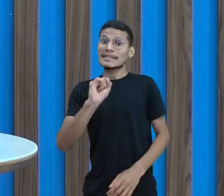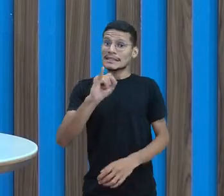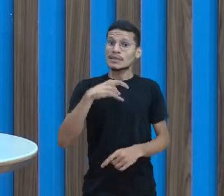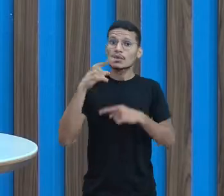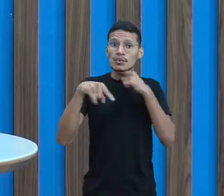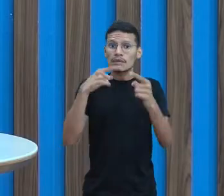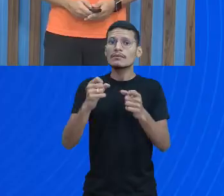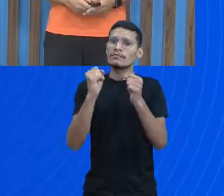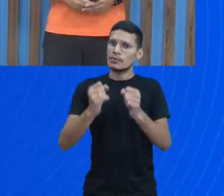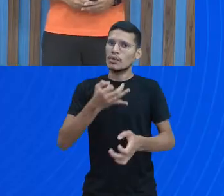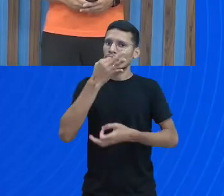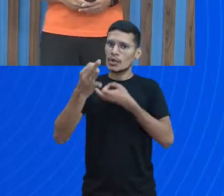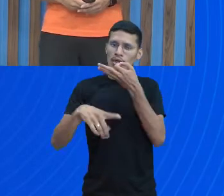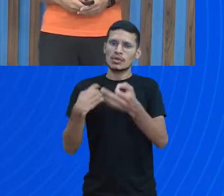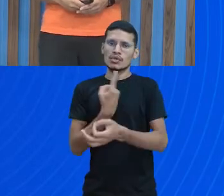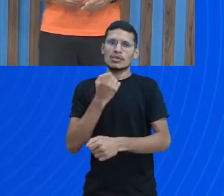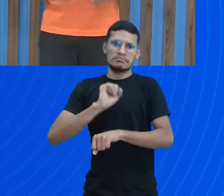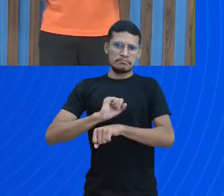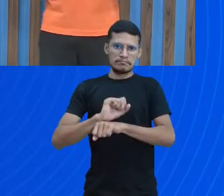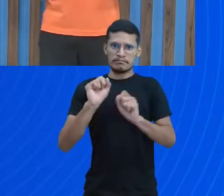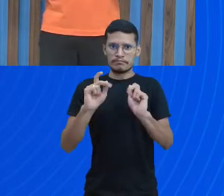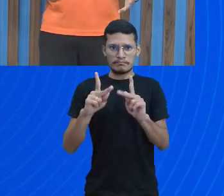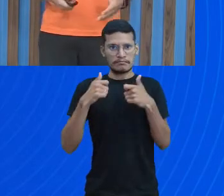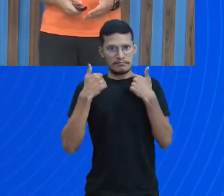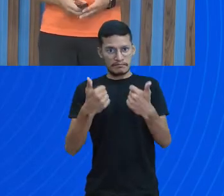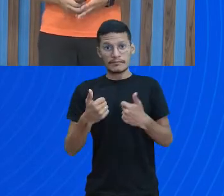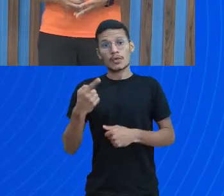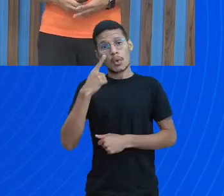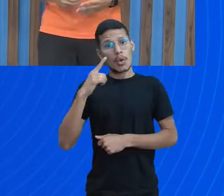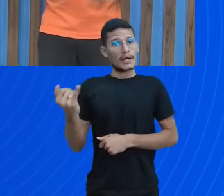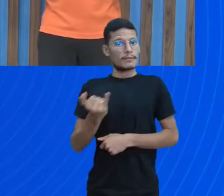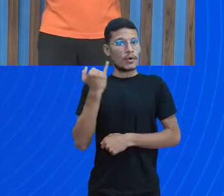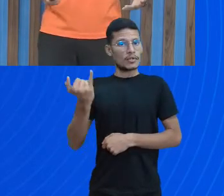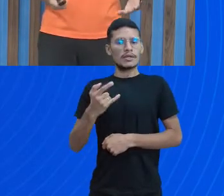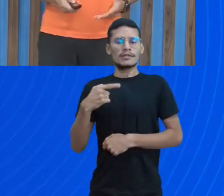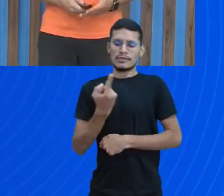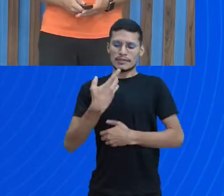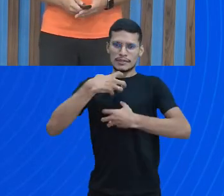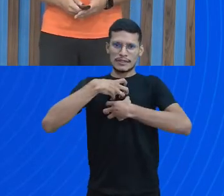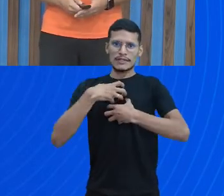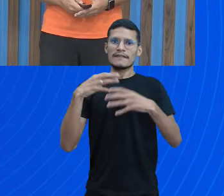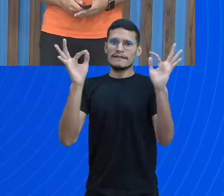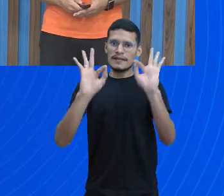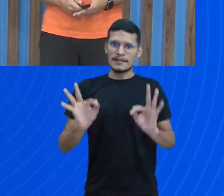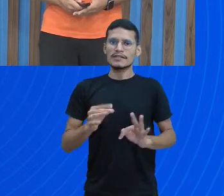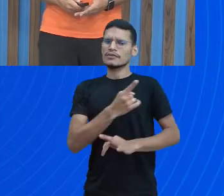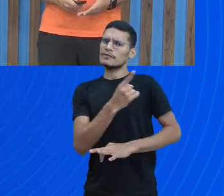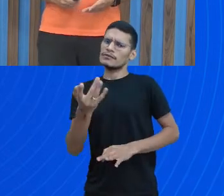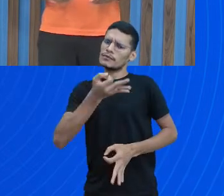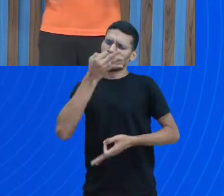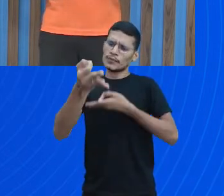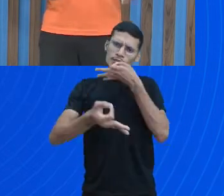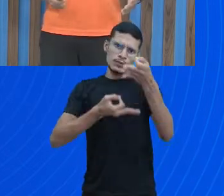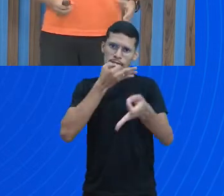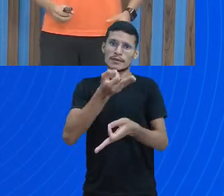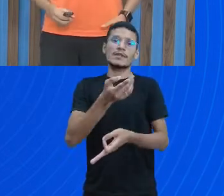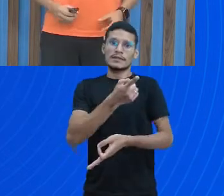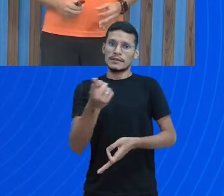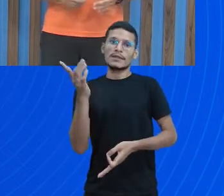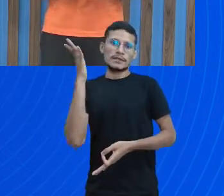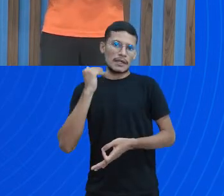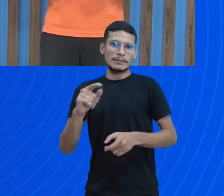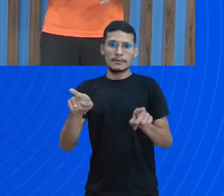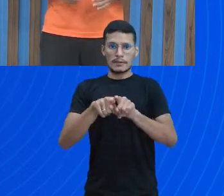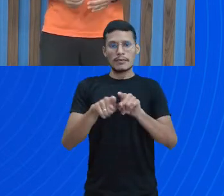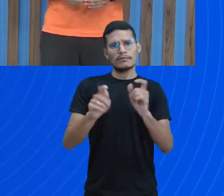aguardando, tá bom? Show de bola, então é bastante importante, a gente fica bastante feliz aí com o comentário de vocês. Você sabe também que você